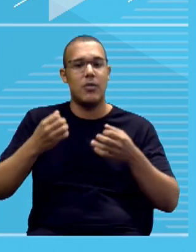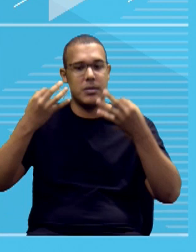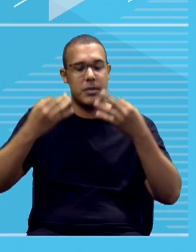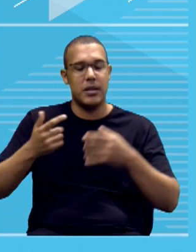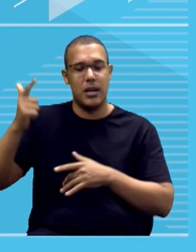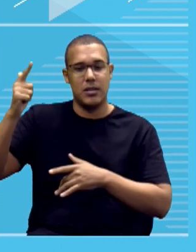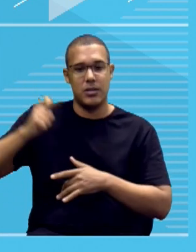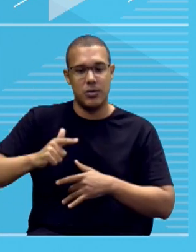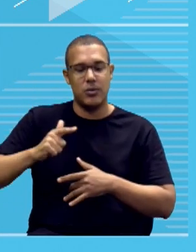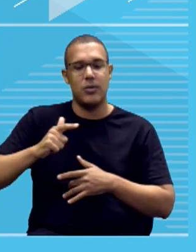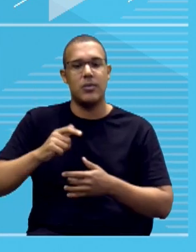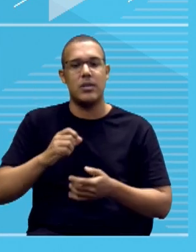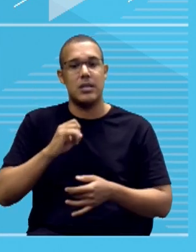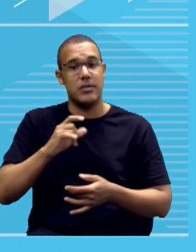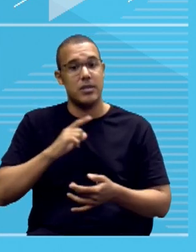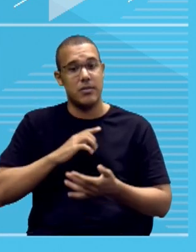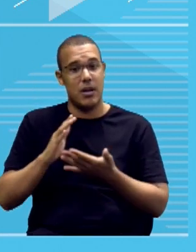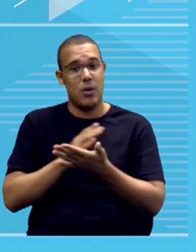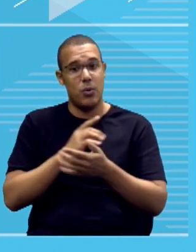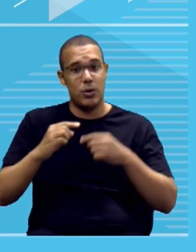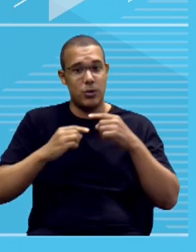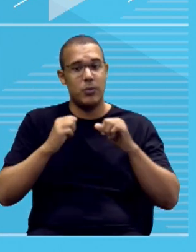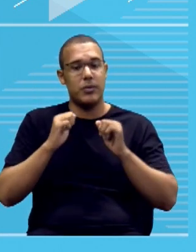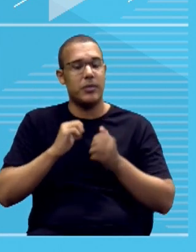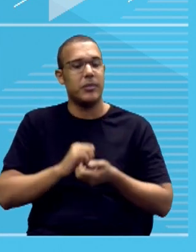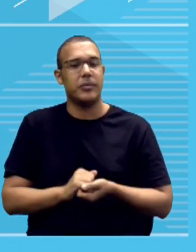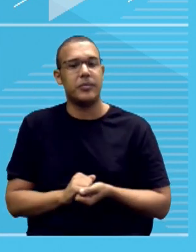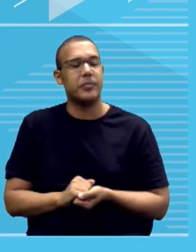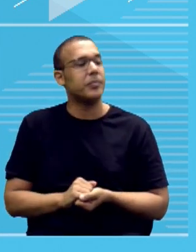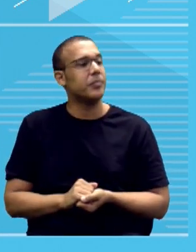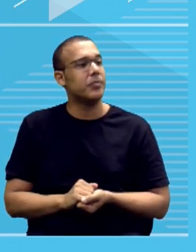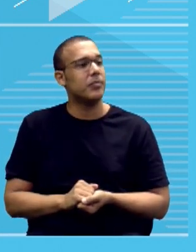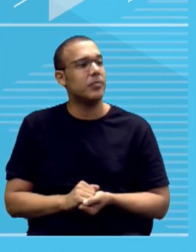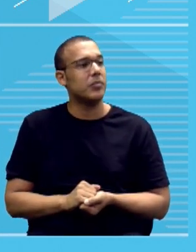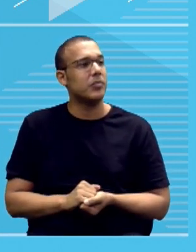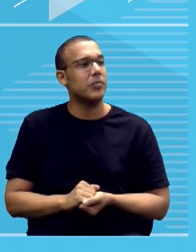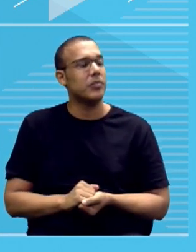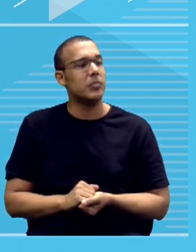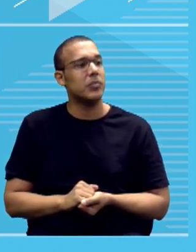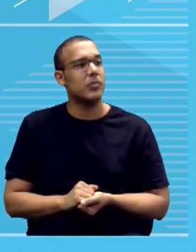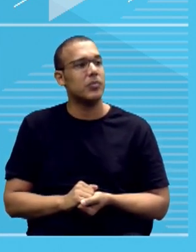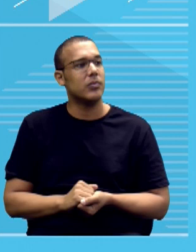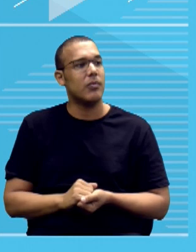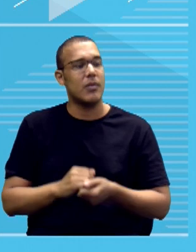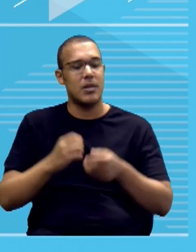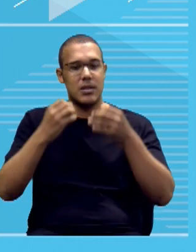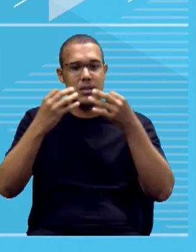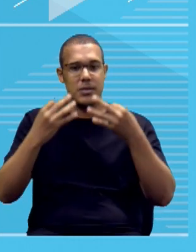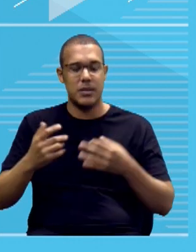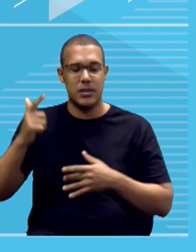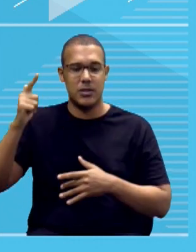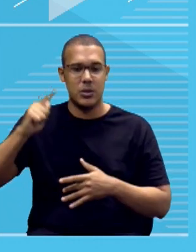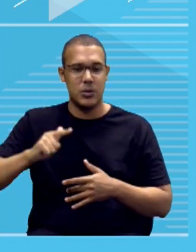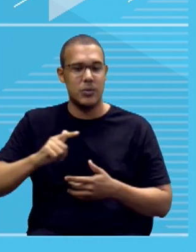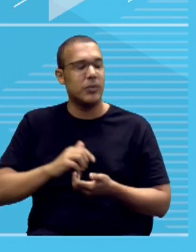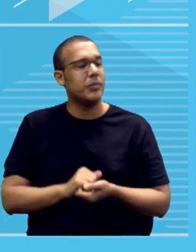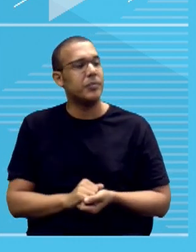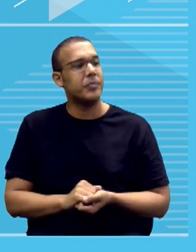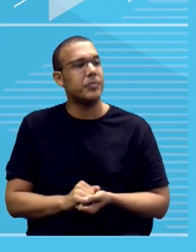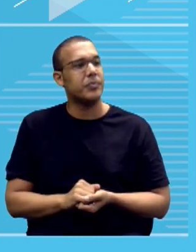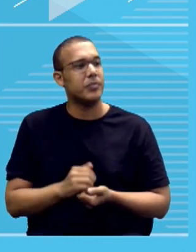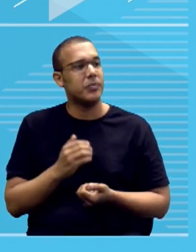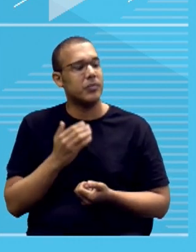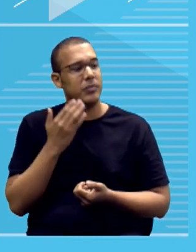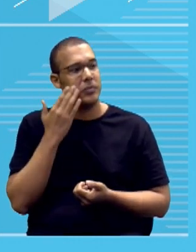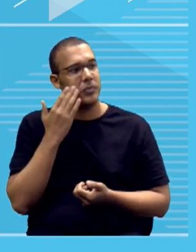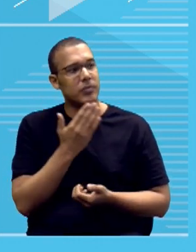ele perguntou qual é a DDP dentro de um sistema que está ligado, né? Que está ligado àquela